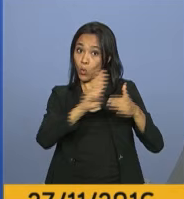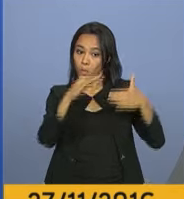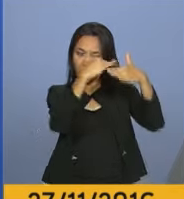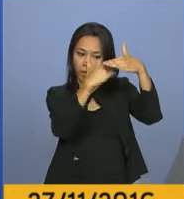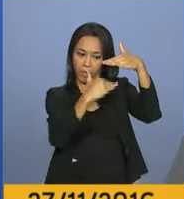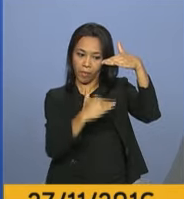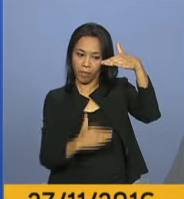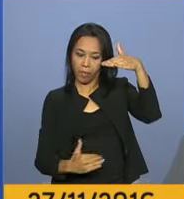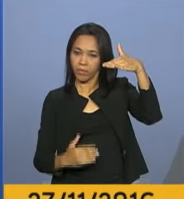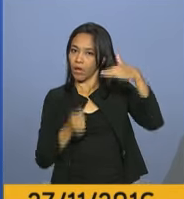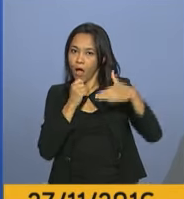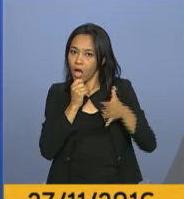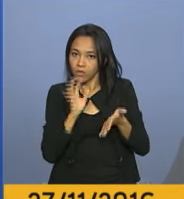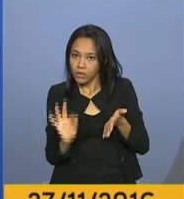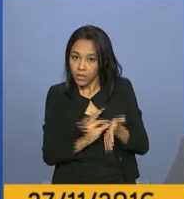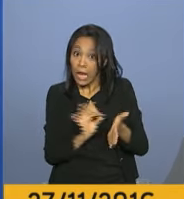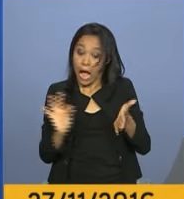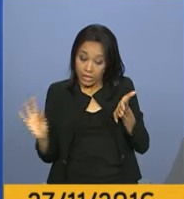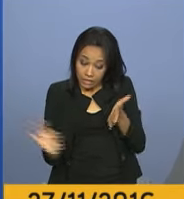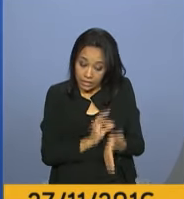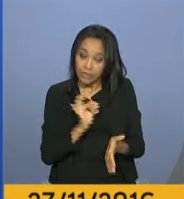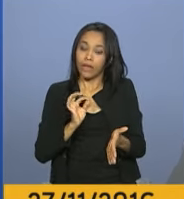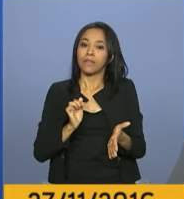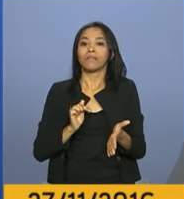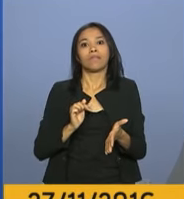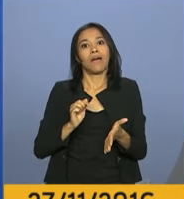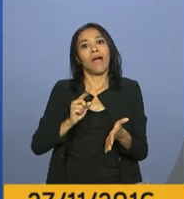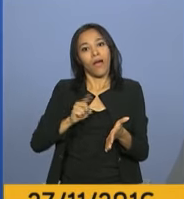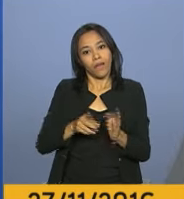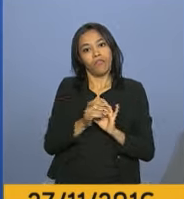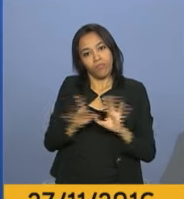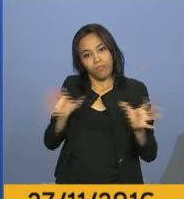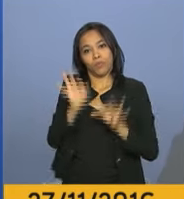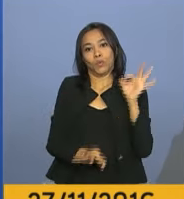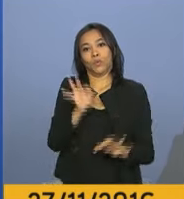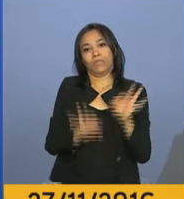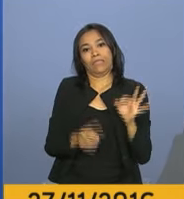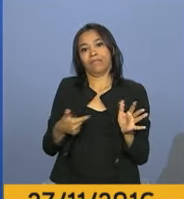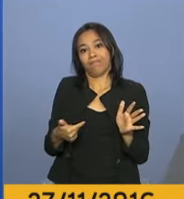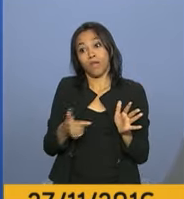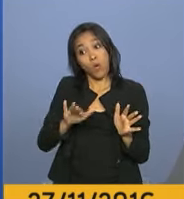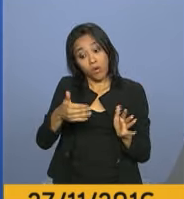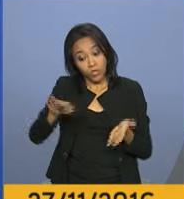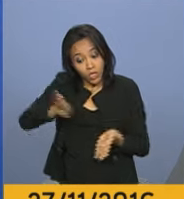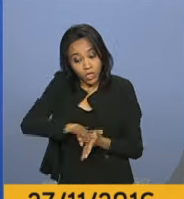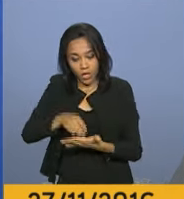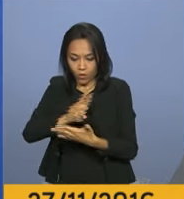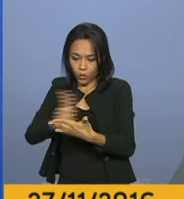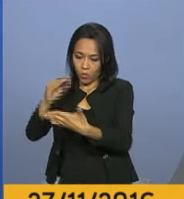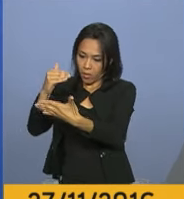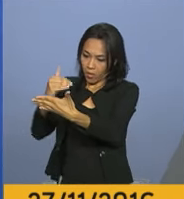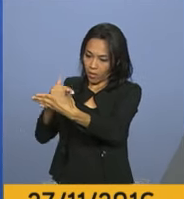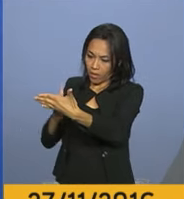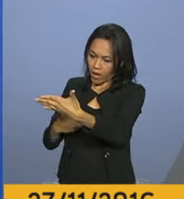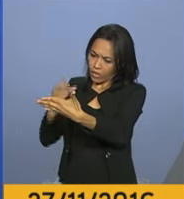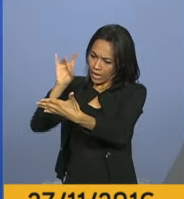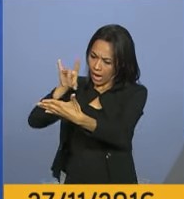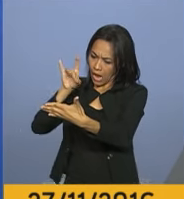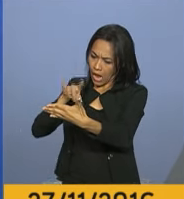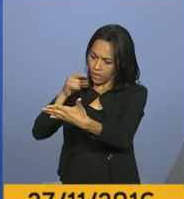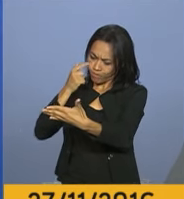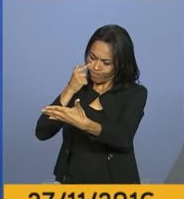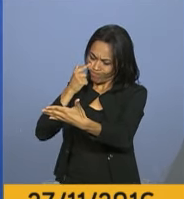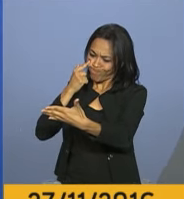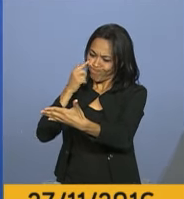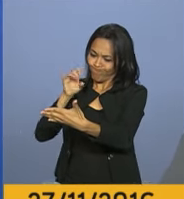serão convalidadas pelo judiciário, né? Quando vier, nós vamos verificar caso a caso. Eu não posso